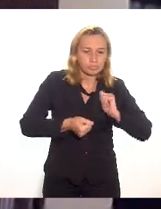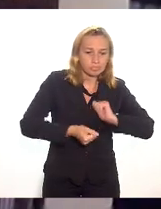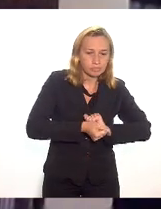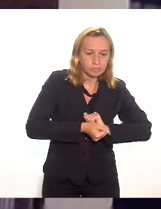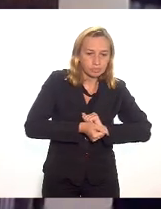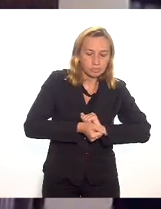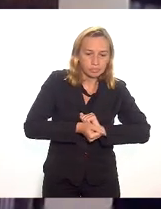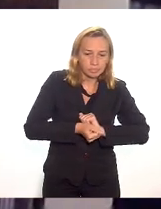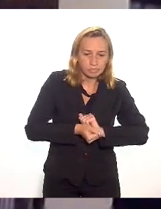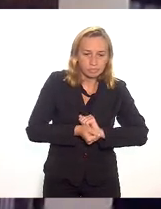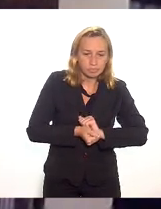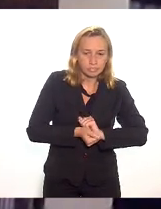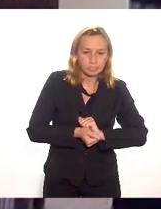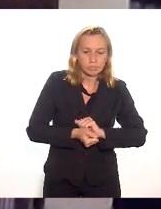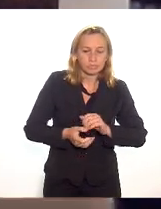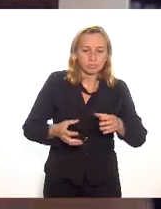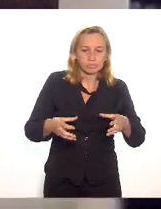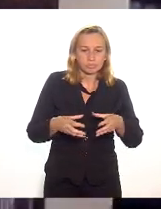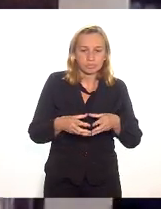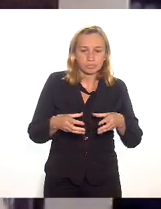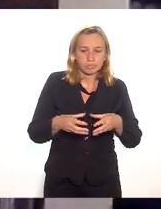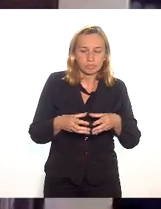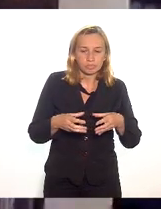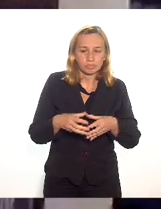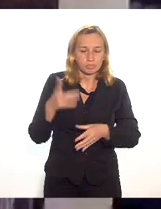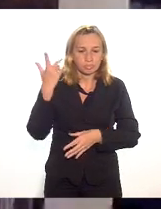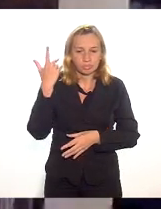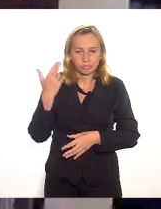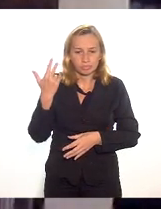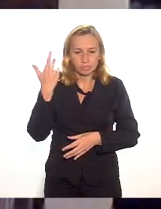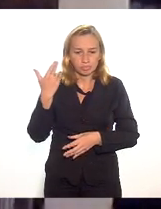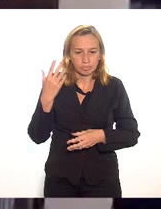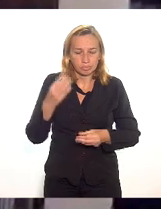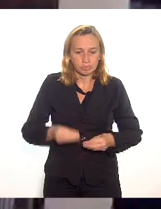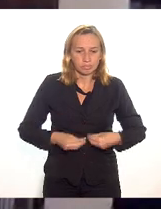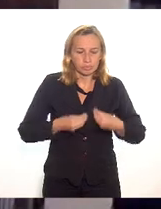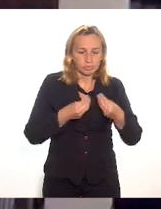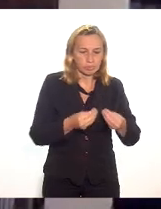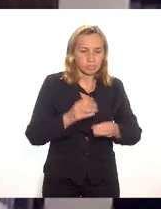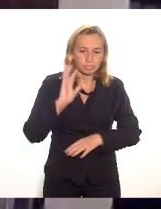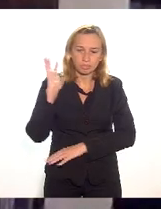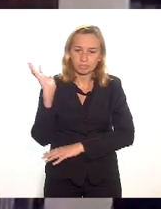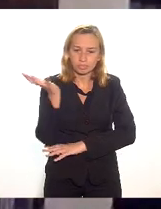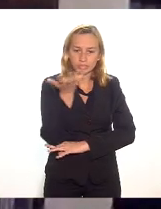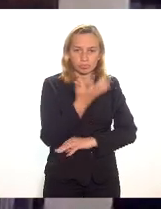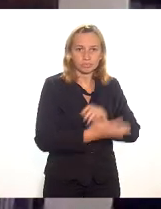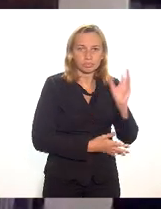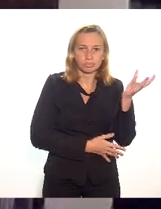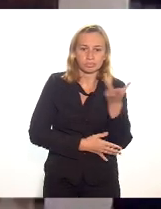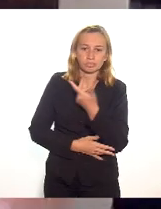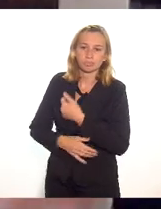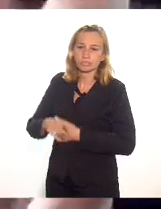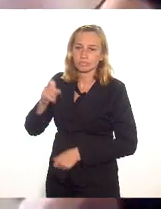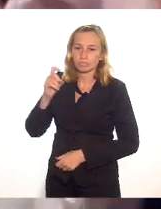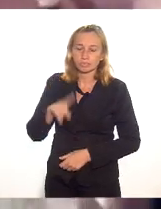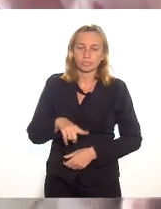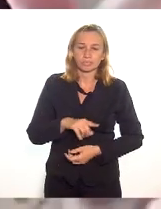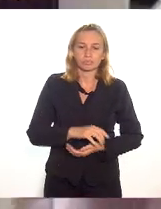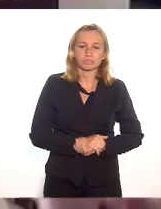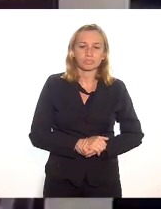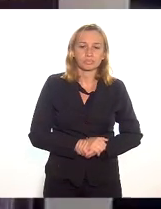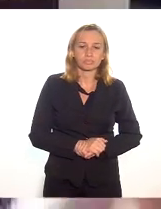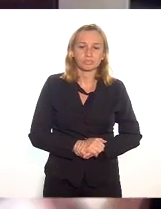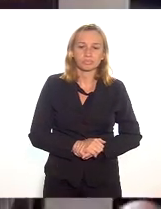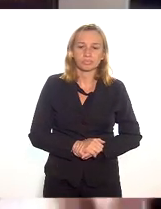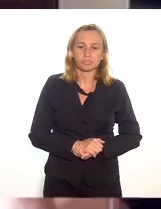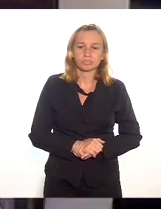corpo receptor natural e devolvê-la ao meio ambiente, isto é o que